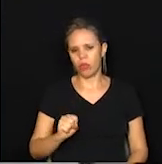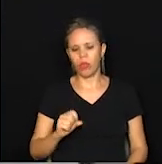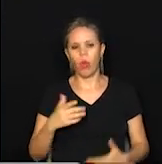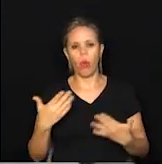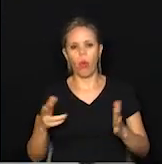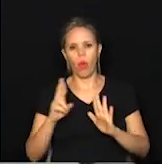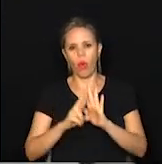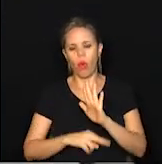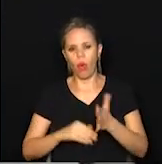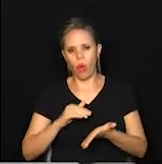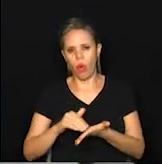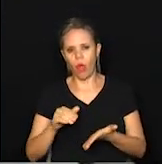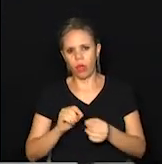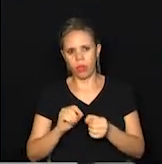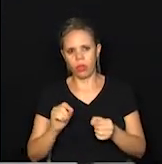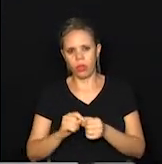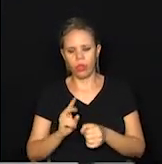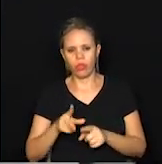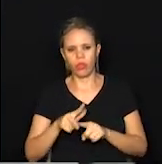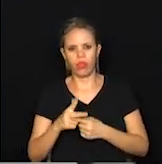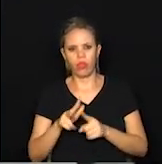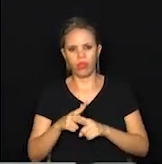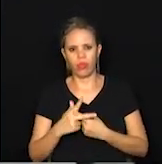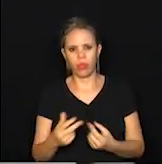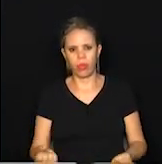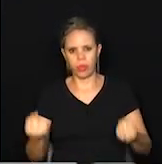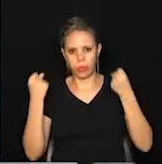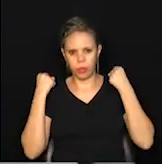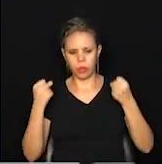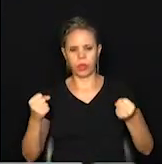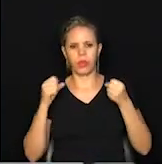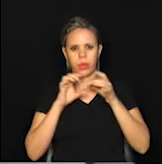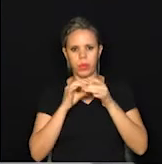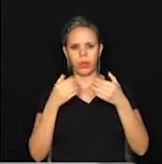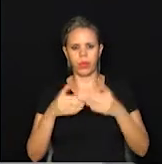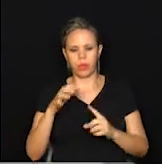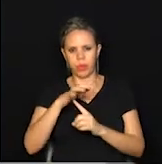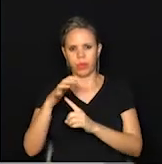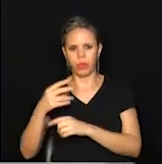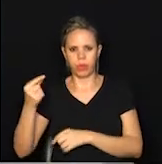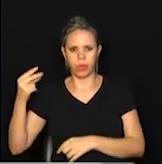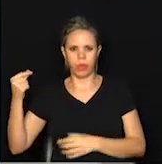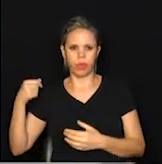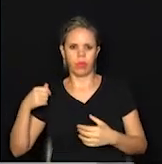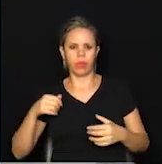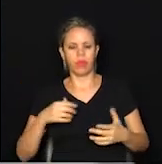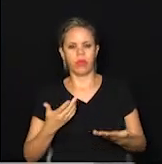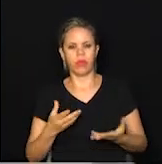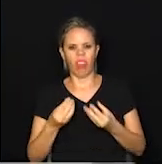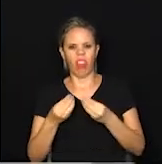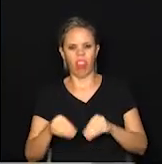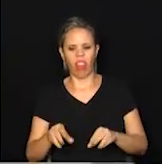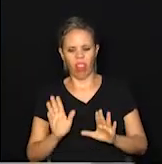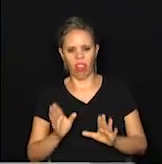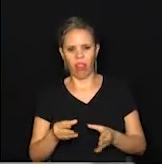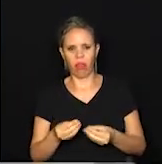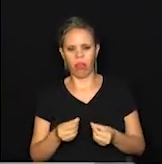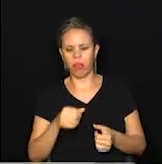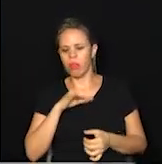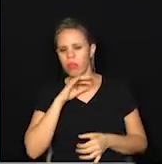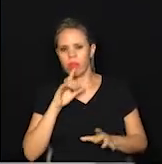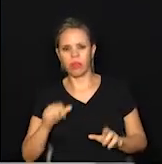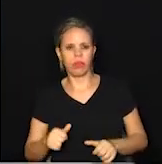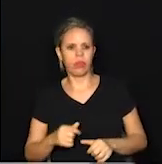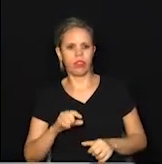que a Secretaria está usando para a manutenção das academias ao ar livre? Já há muitas desgastadas. Né?